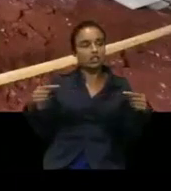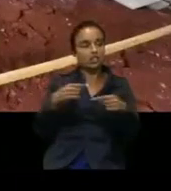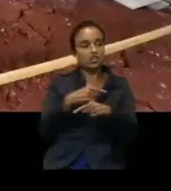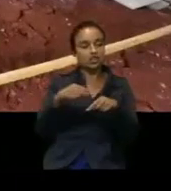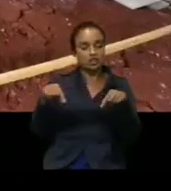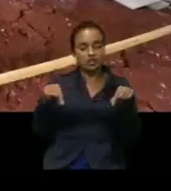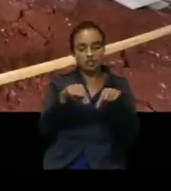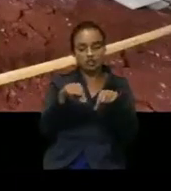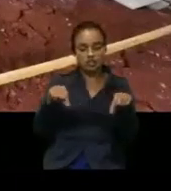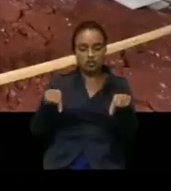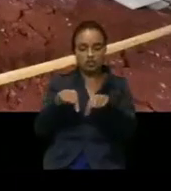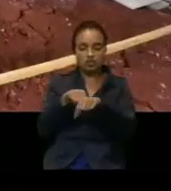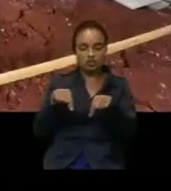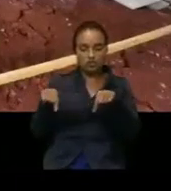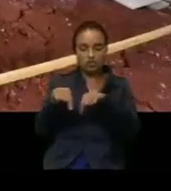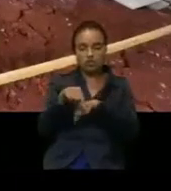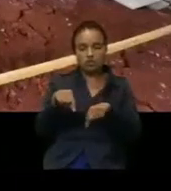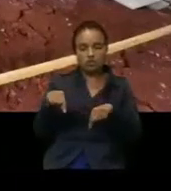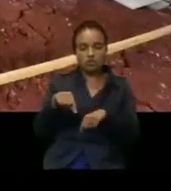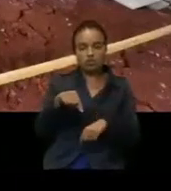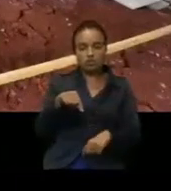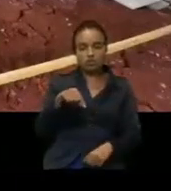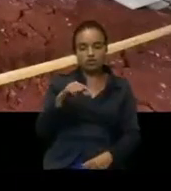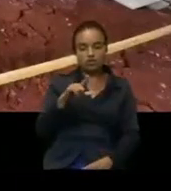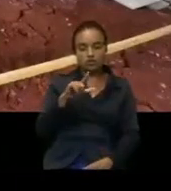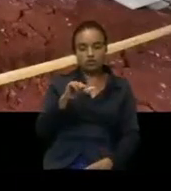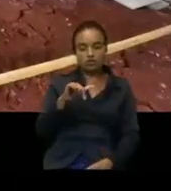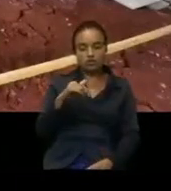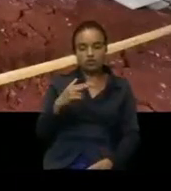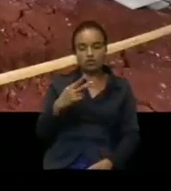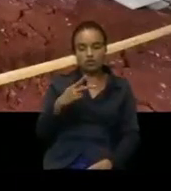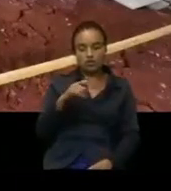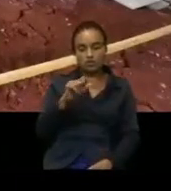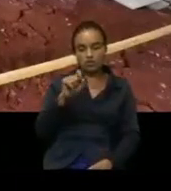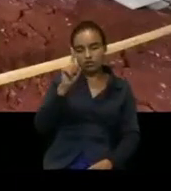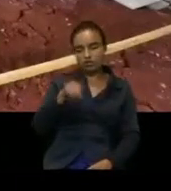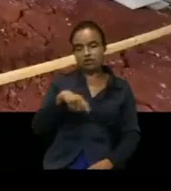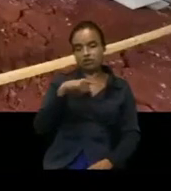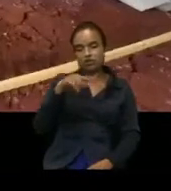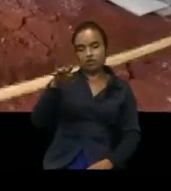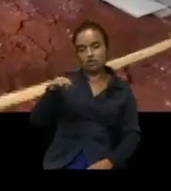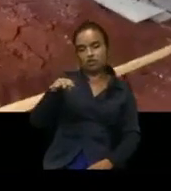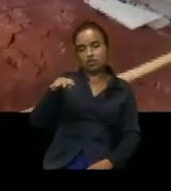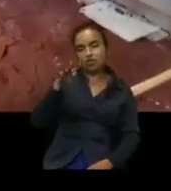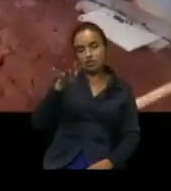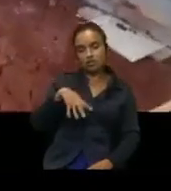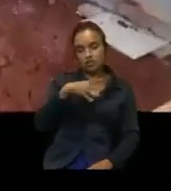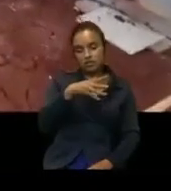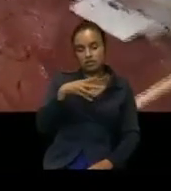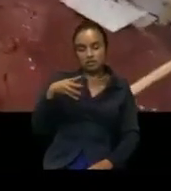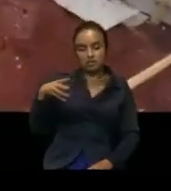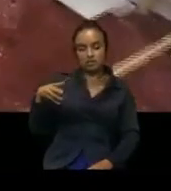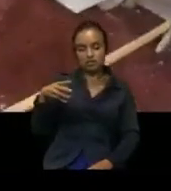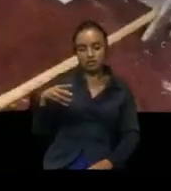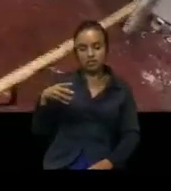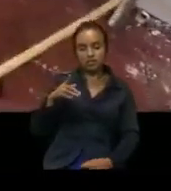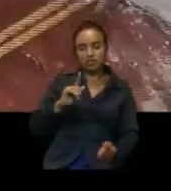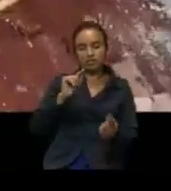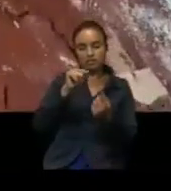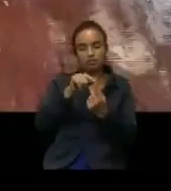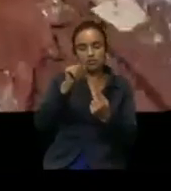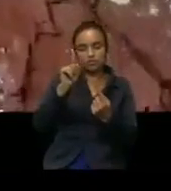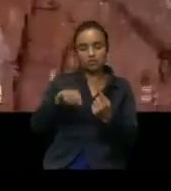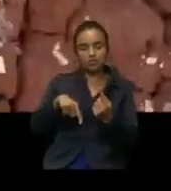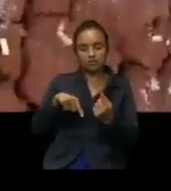poder cruzar e acertar o ponto onde vai estar a estaca. Então, soltar o play. Você vê que de uma